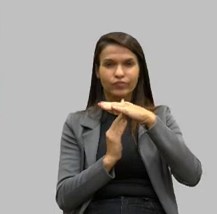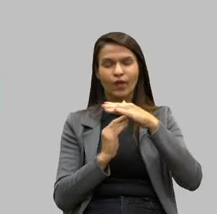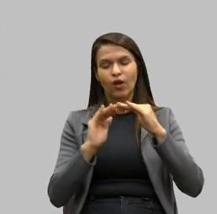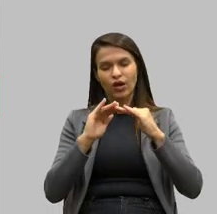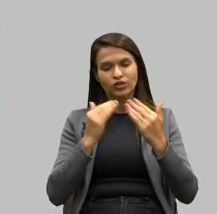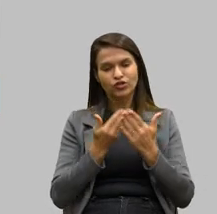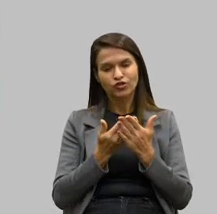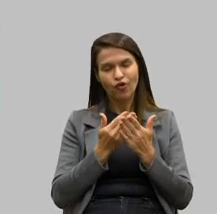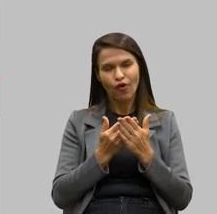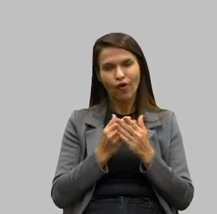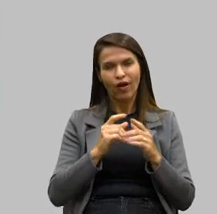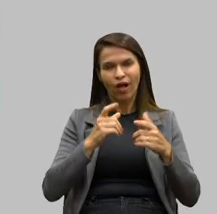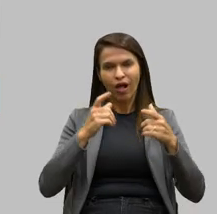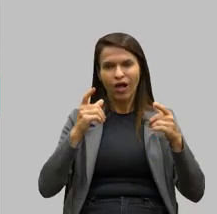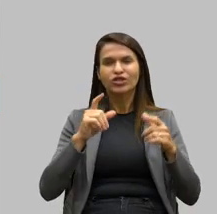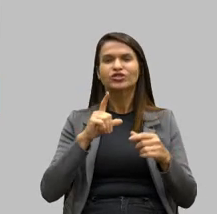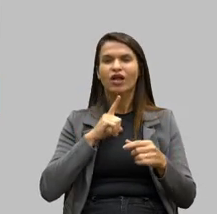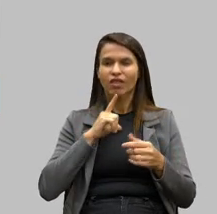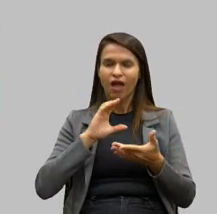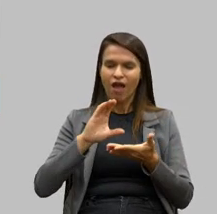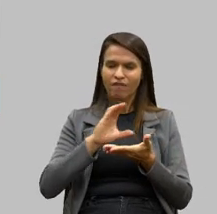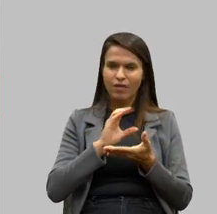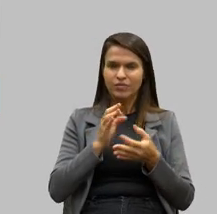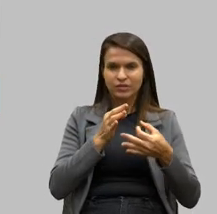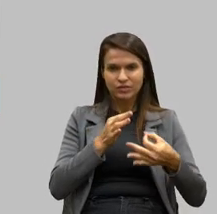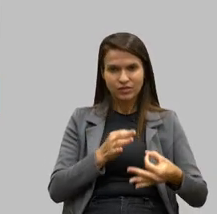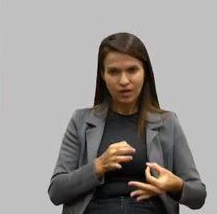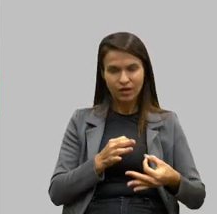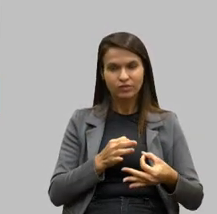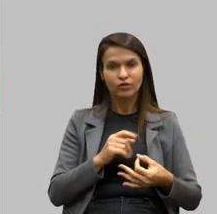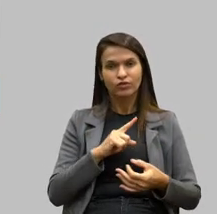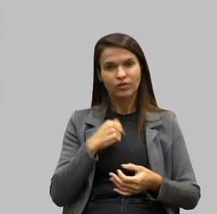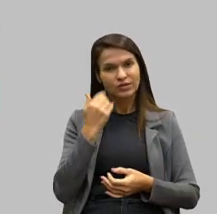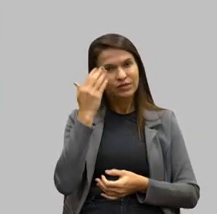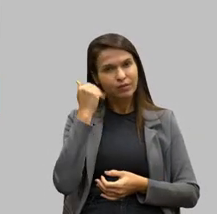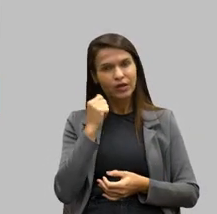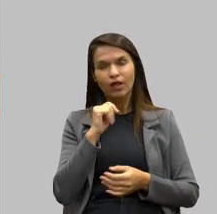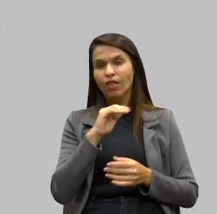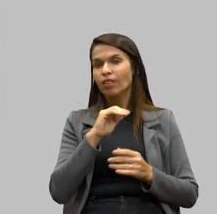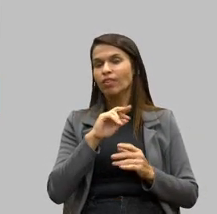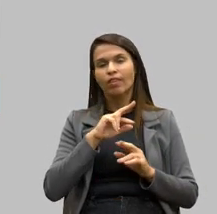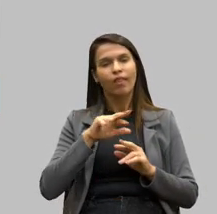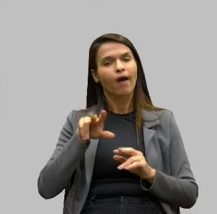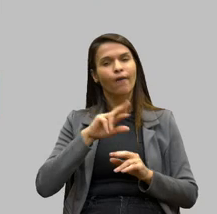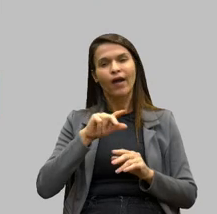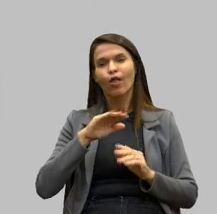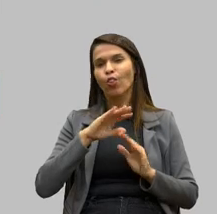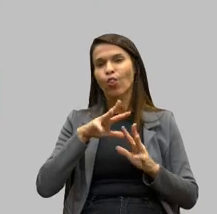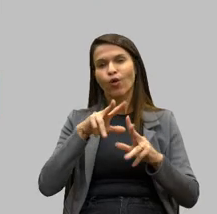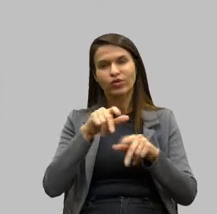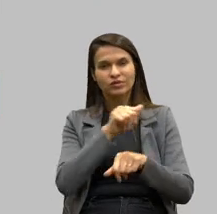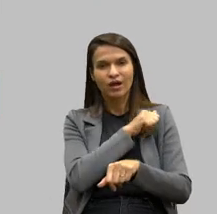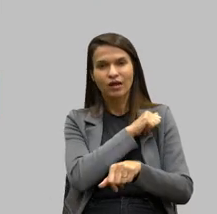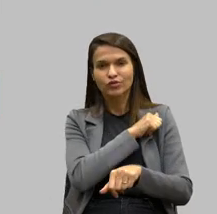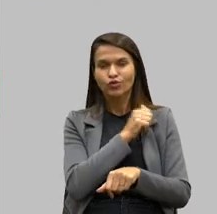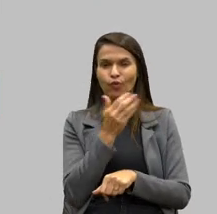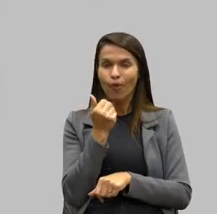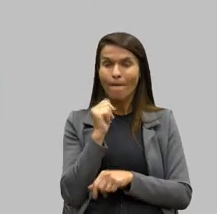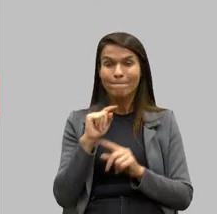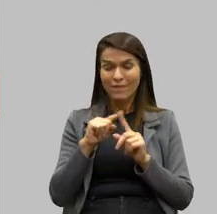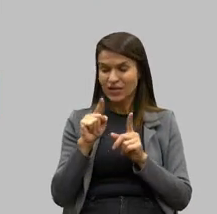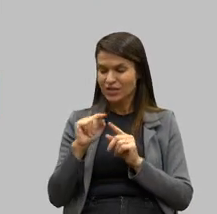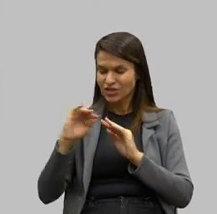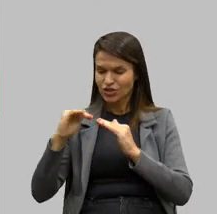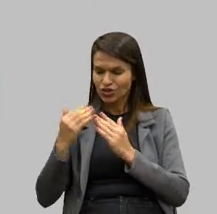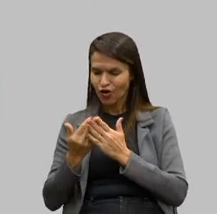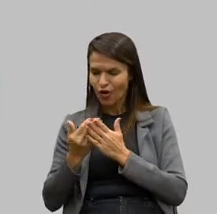ela já está com dinheiro suficiente. A gente também sabe que não são todos estudantes que comem. mas a escola pequena não tinha. Então, por